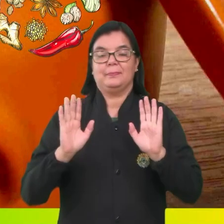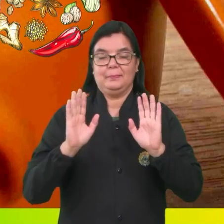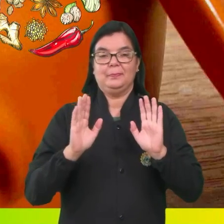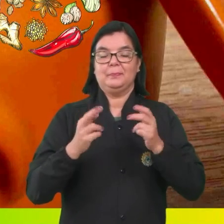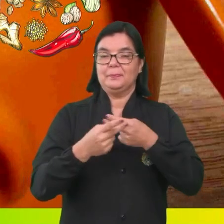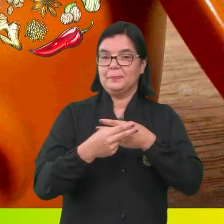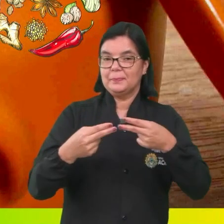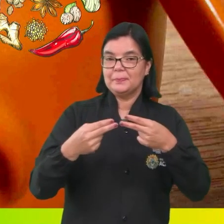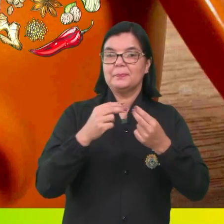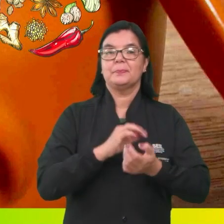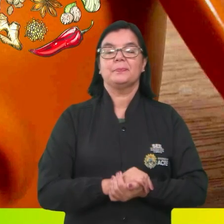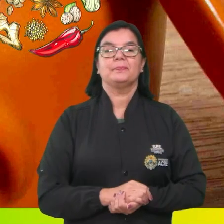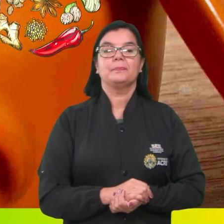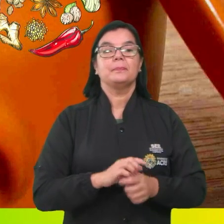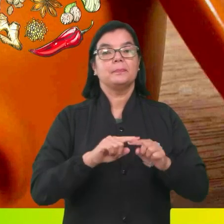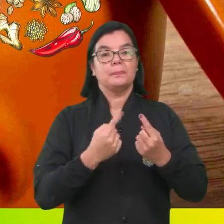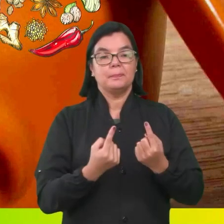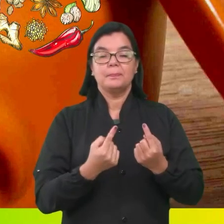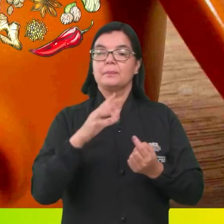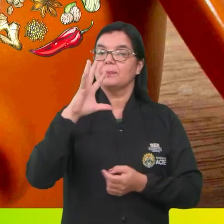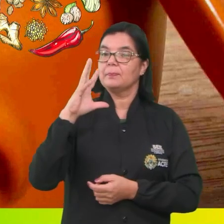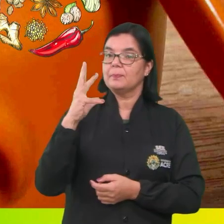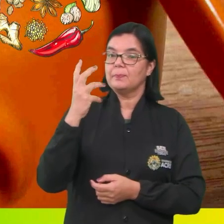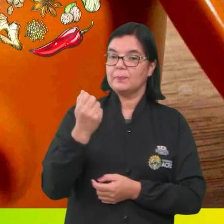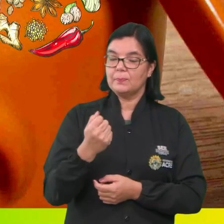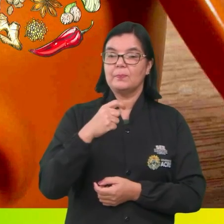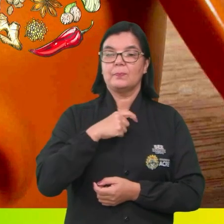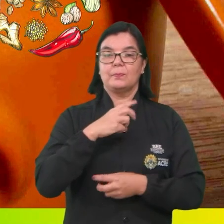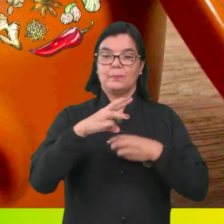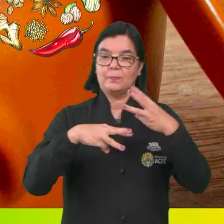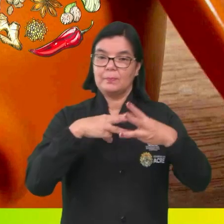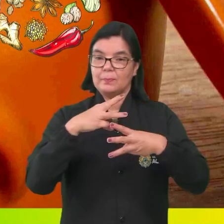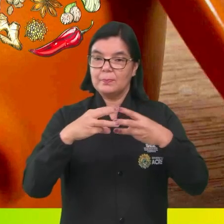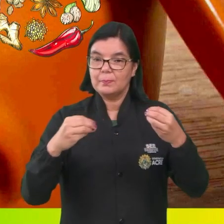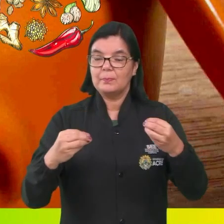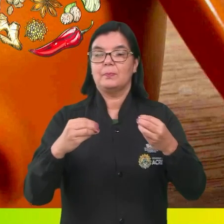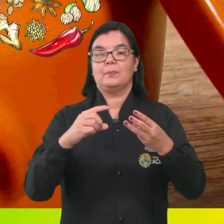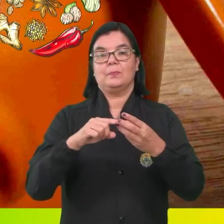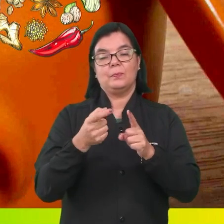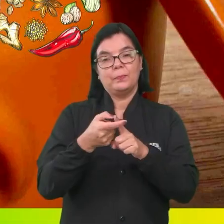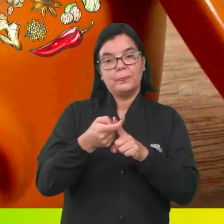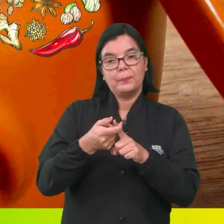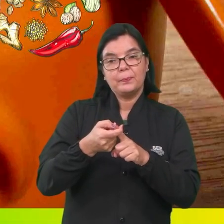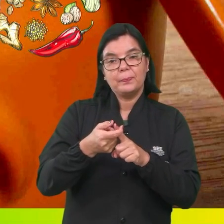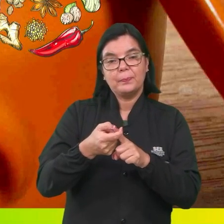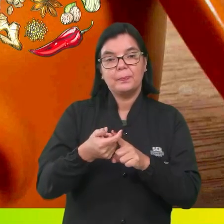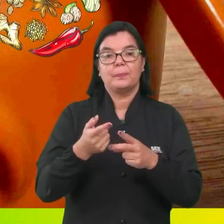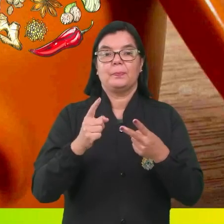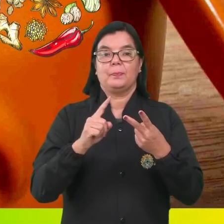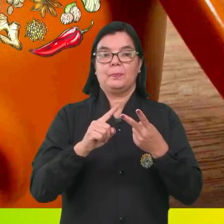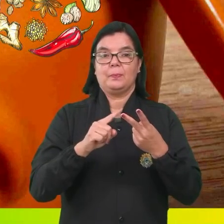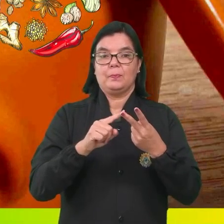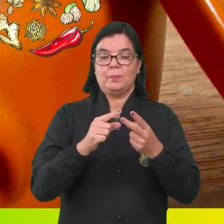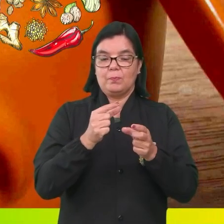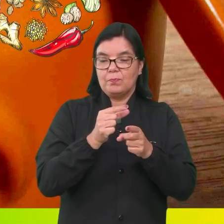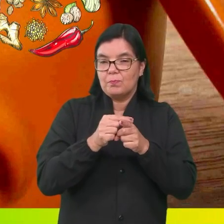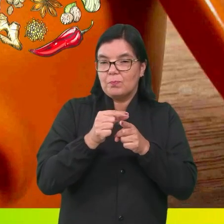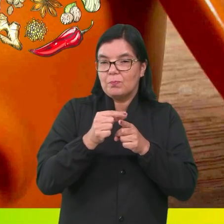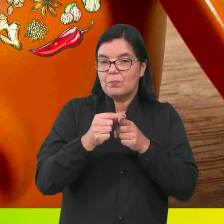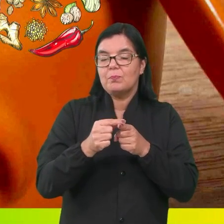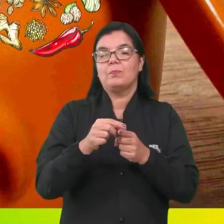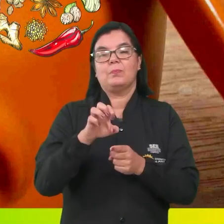de cuscuz, mas esse africano, ele traz macarrão, ele traz milho em grão, ele